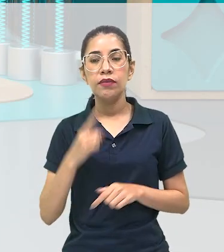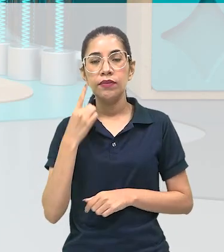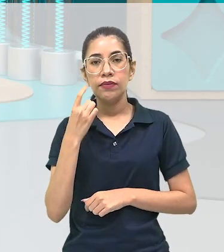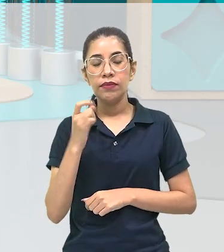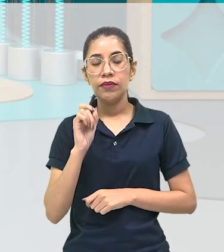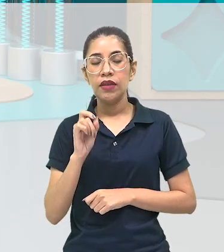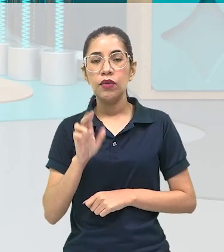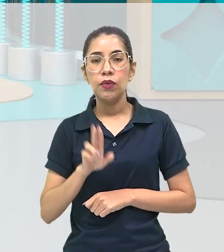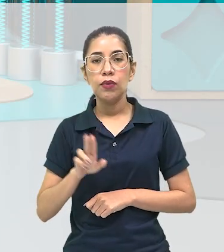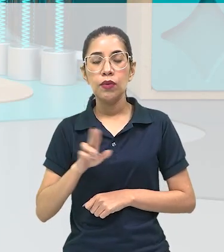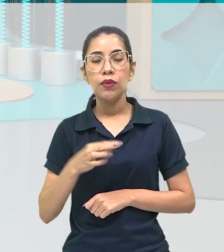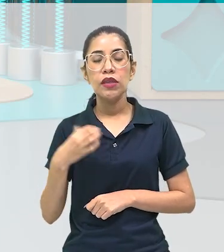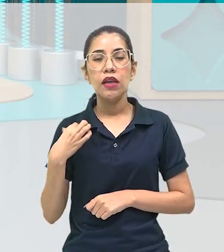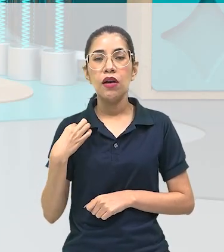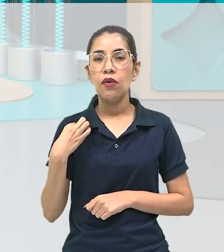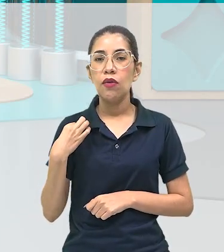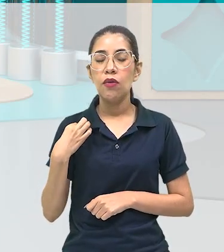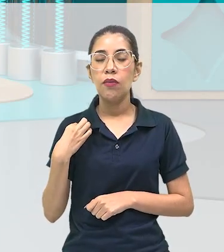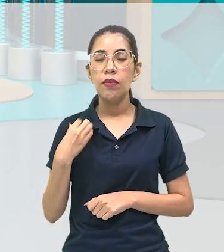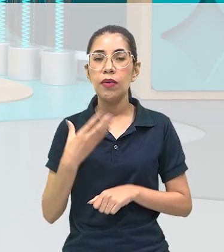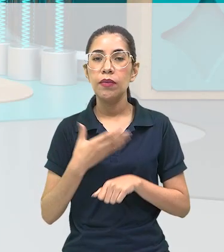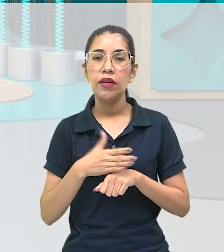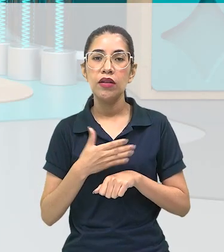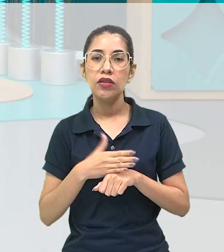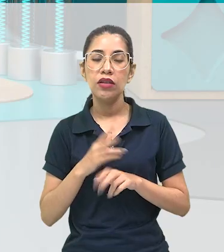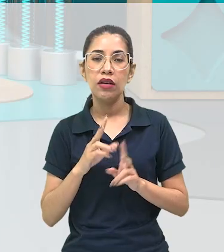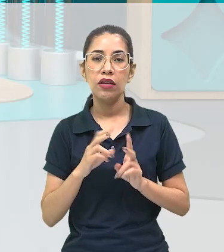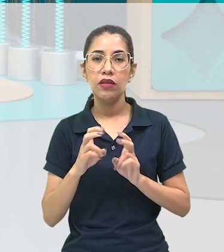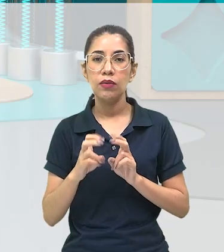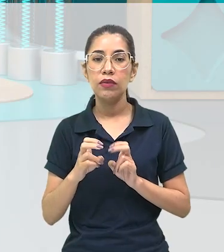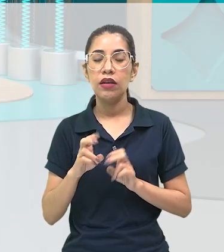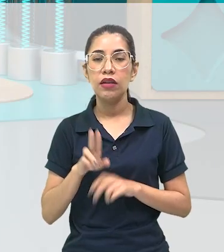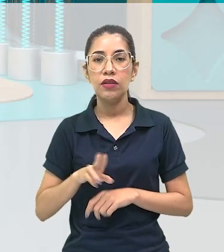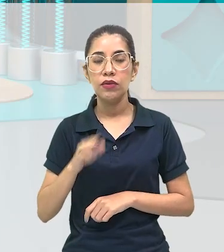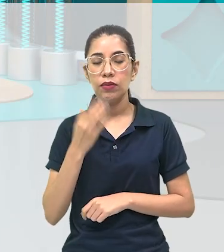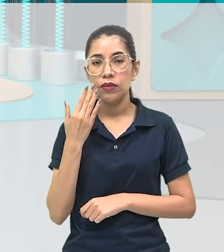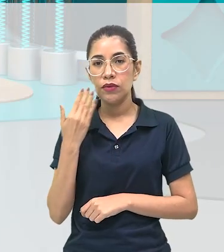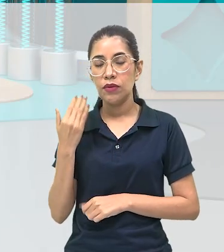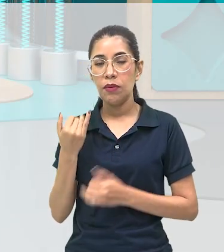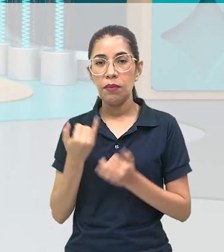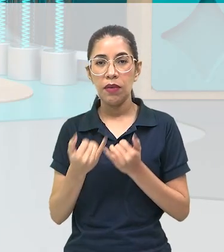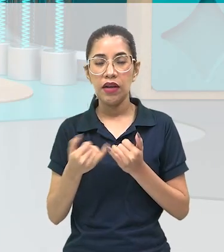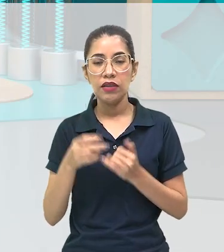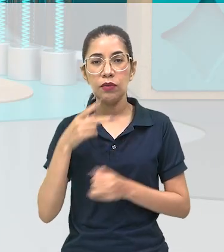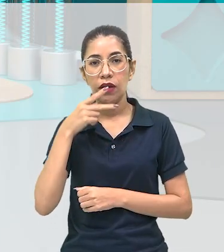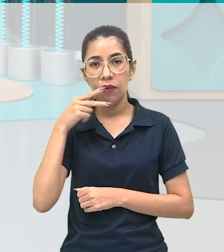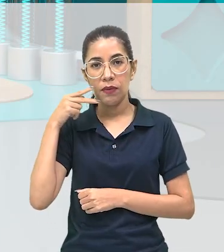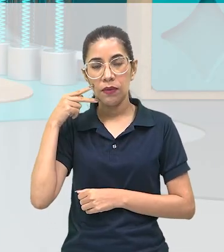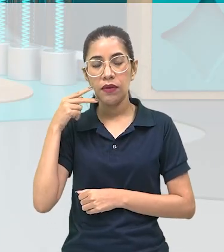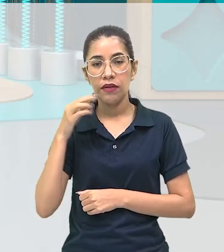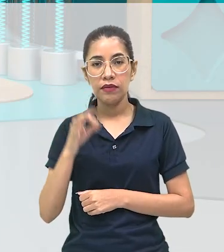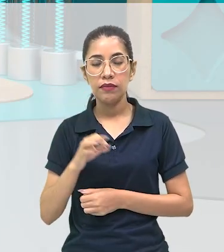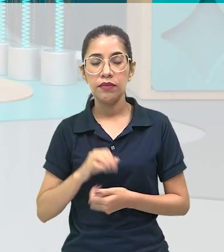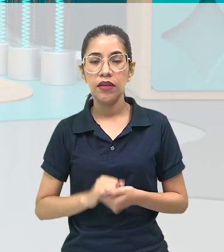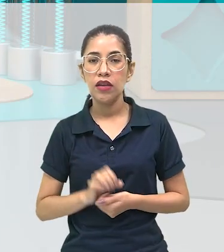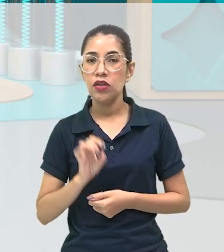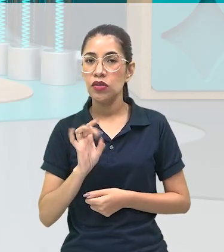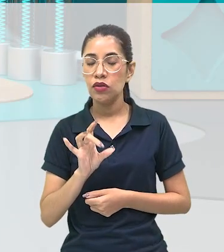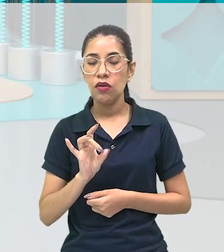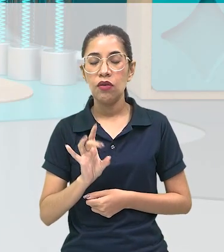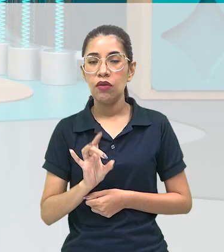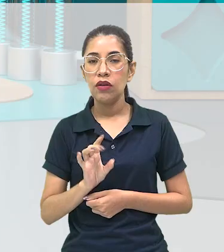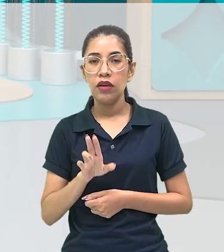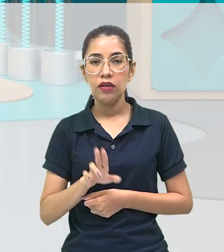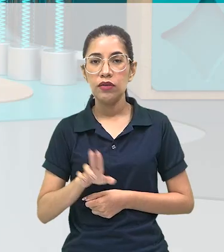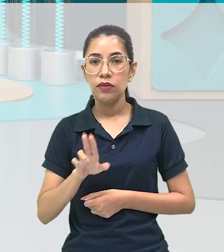é a vestimenta. Olha só, eles têm essa ornamentação aqui, né? Tipo uma tanga. Realmente é só isso, né? Dizem